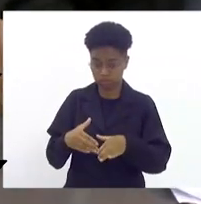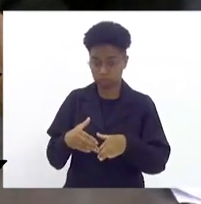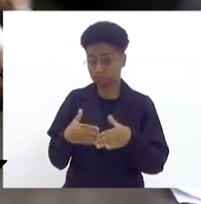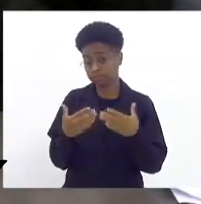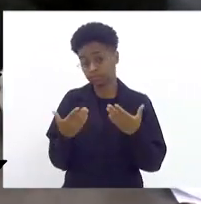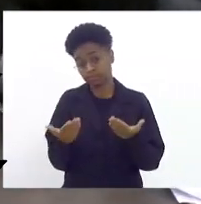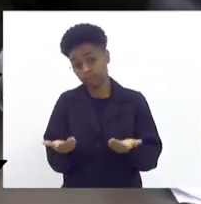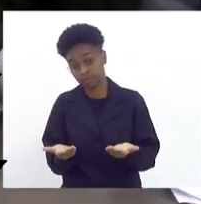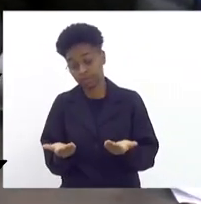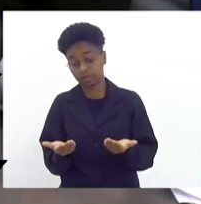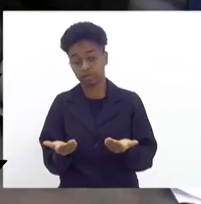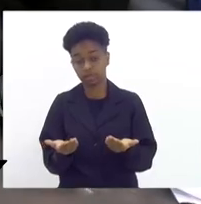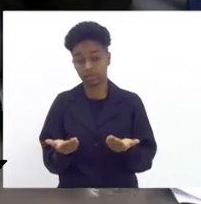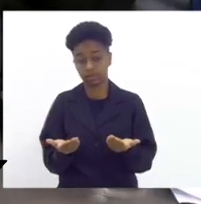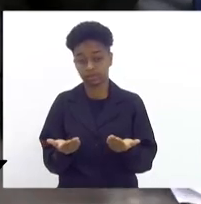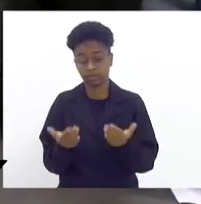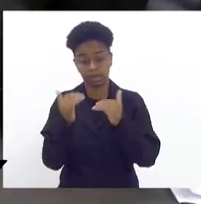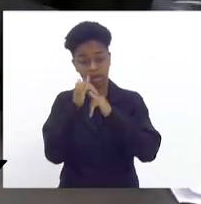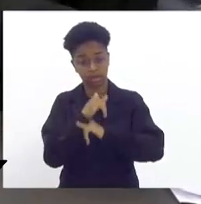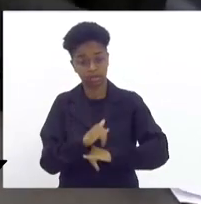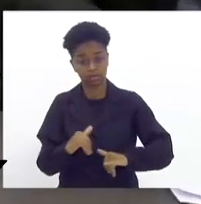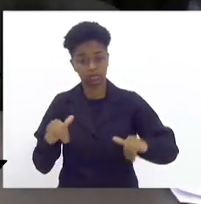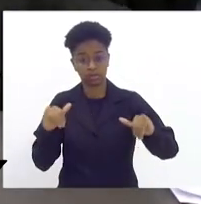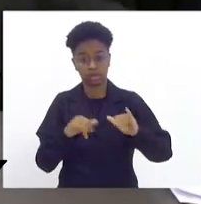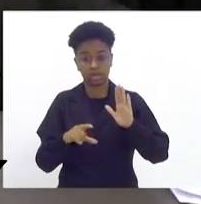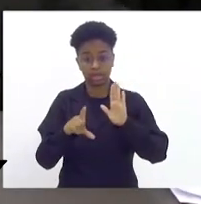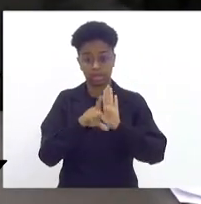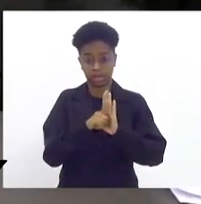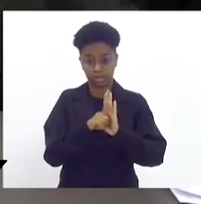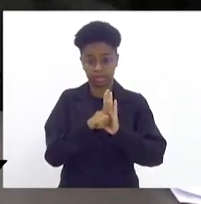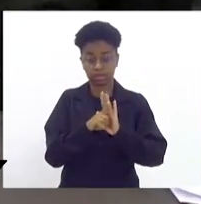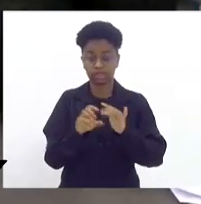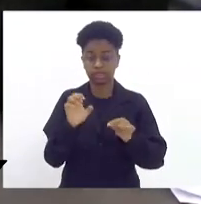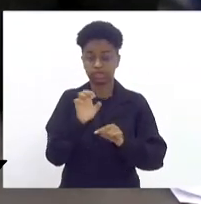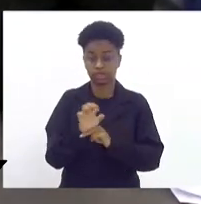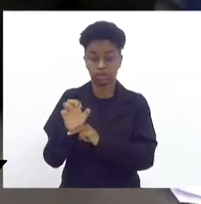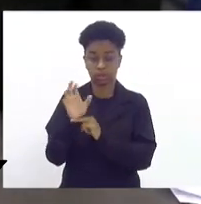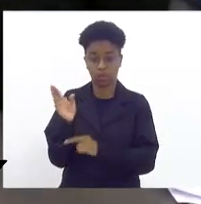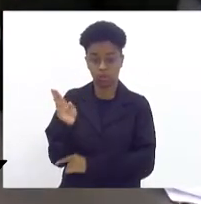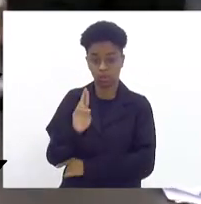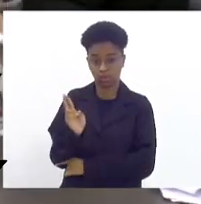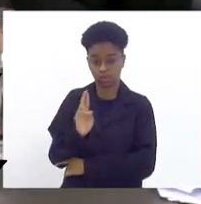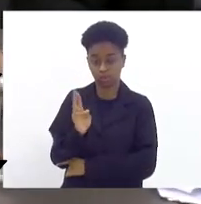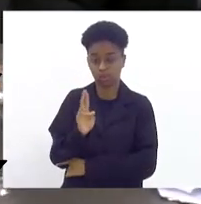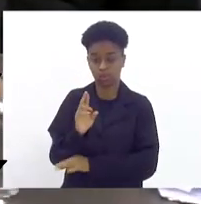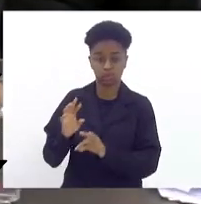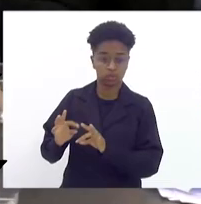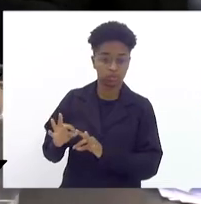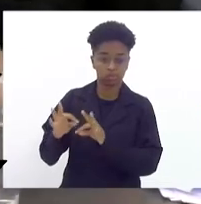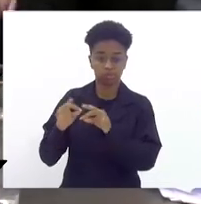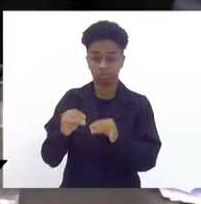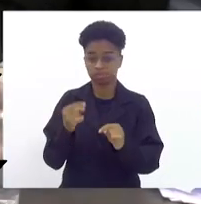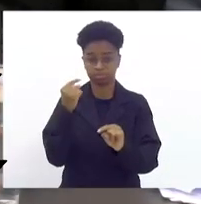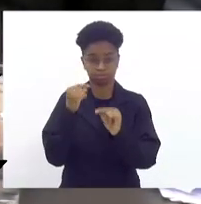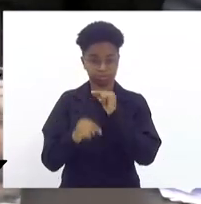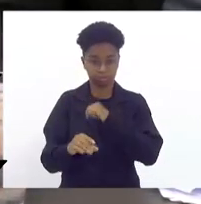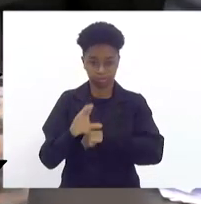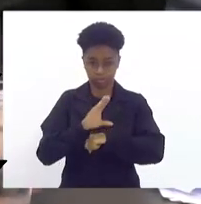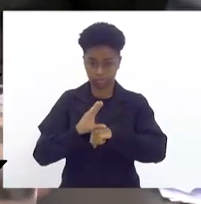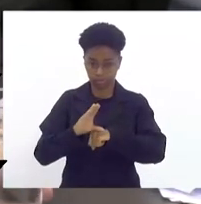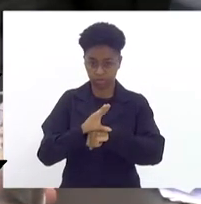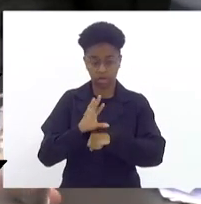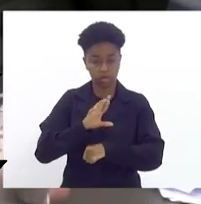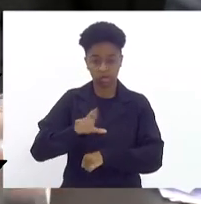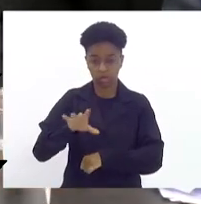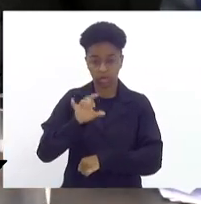que declarou a lei do Estado de Rondônia em sua integralidade como inconstitucional e não